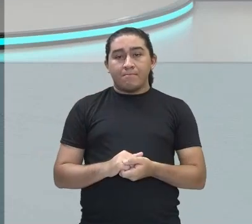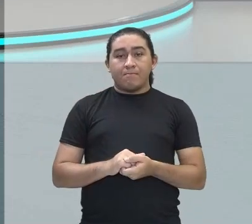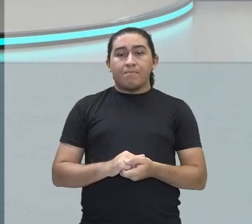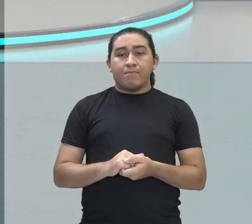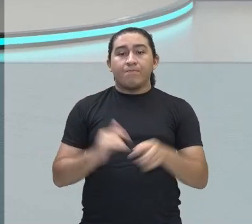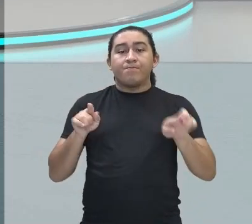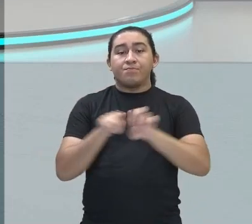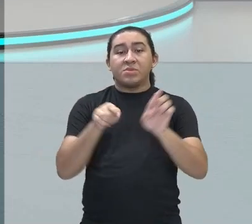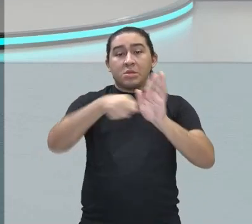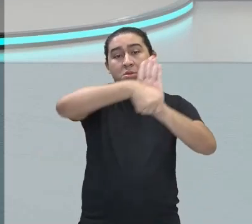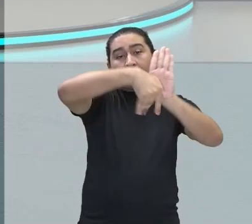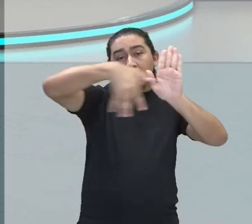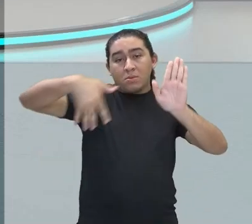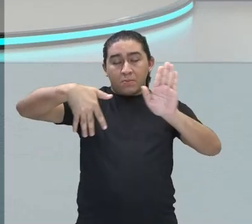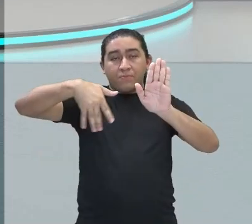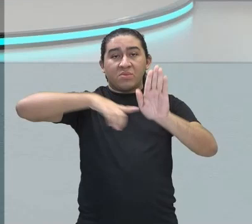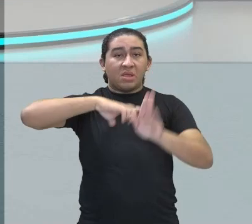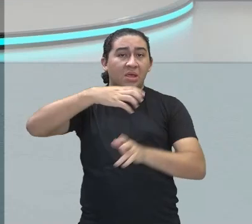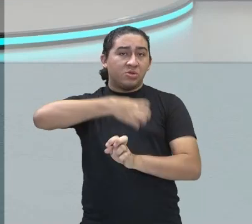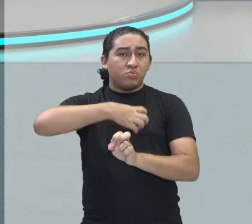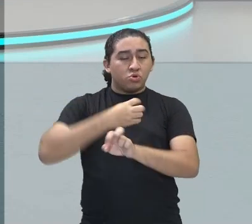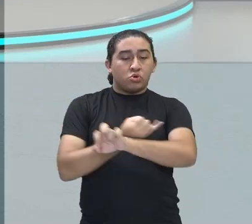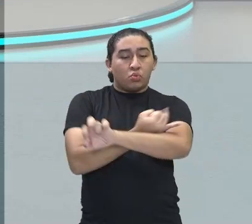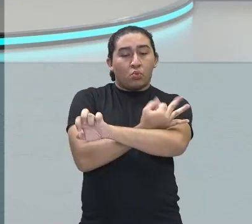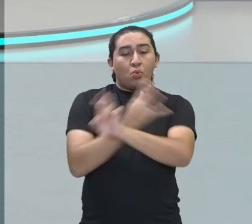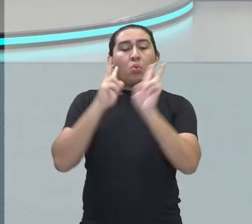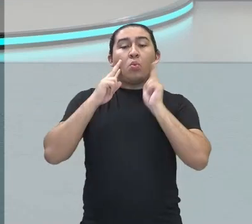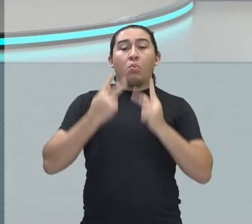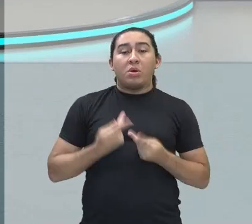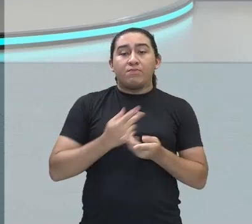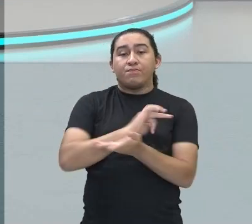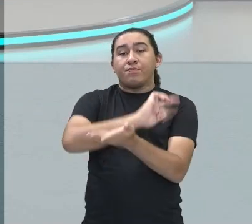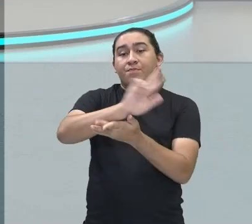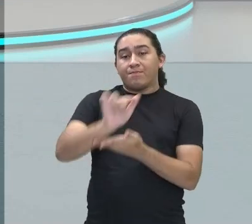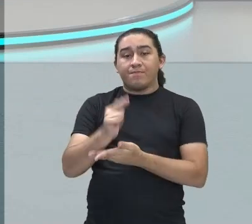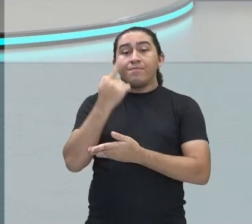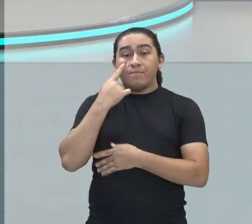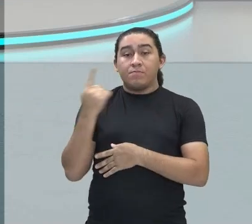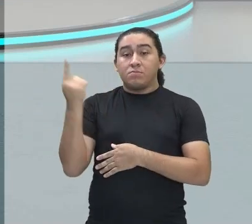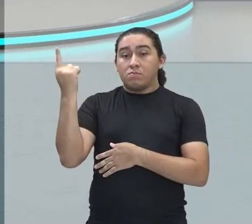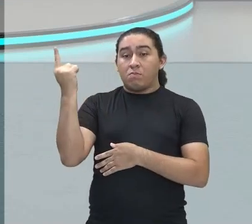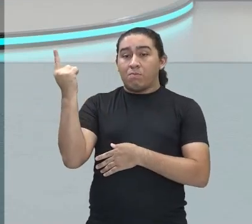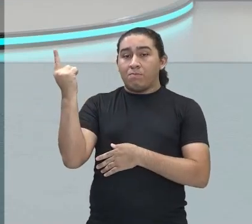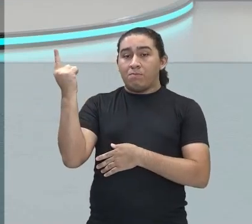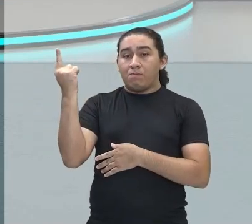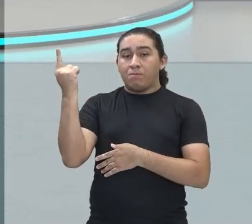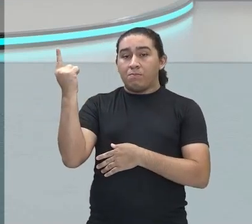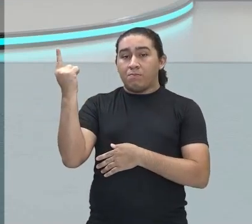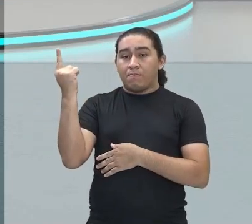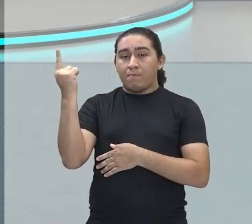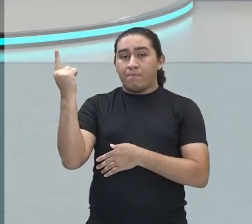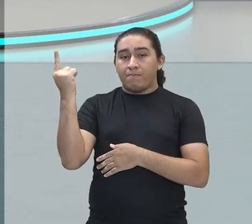e sinestesia, brancas, cantas, aromal, radiante, esplendor,